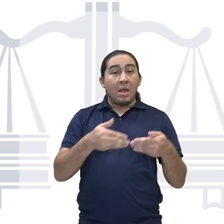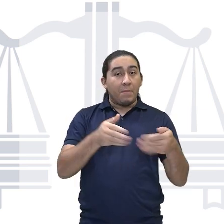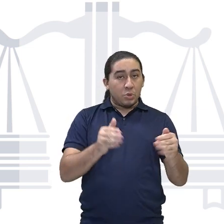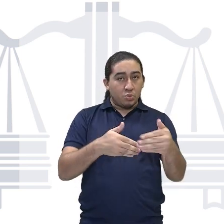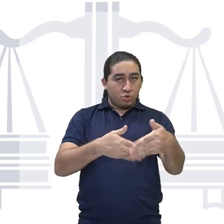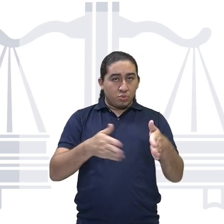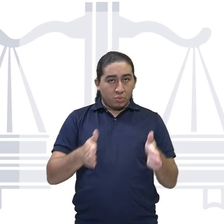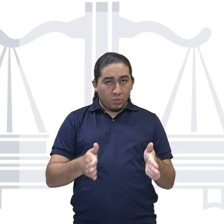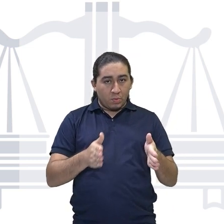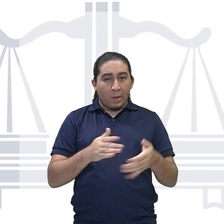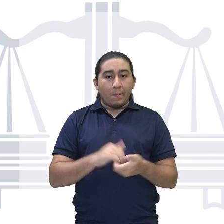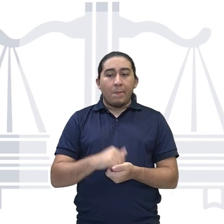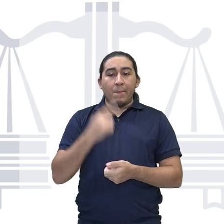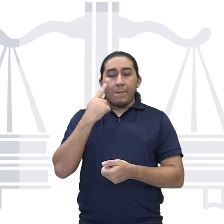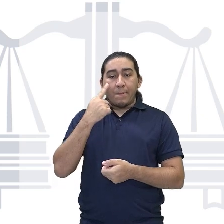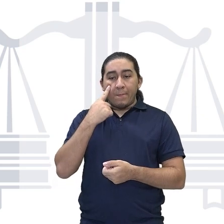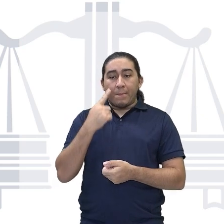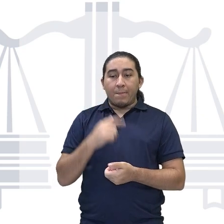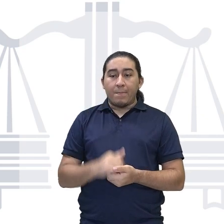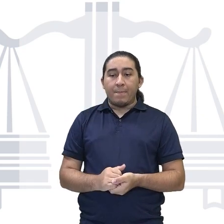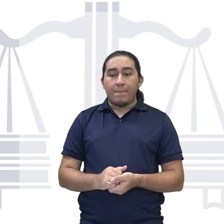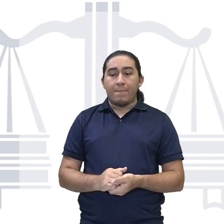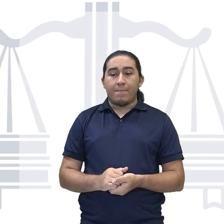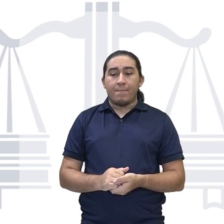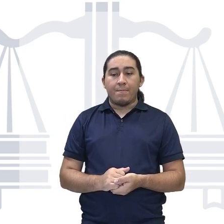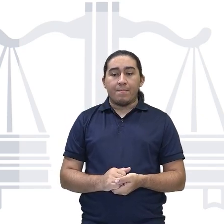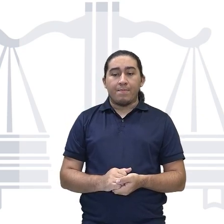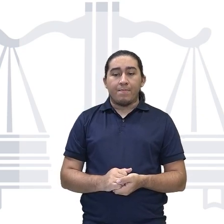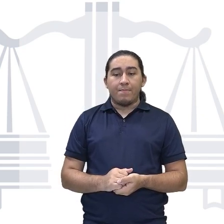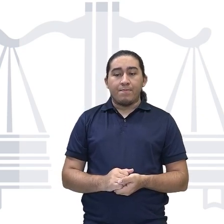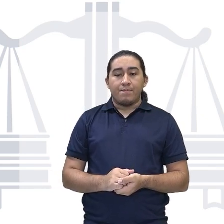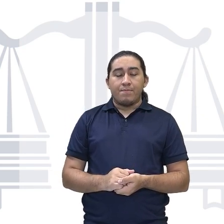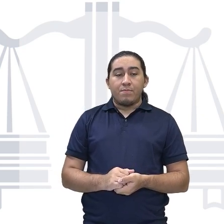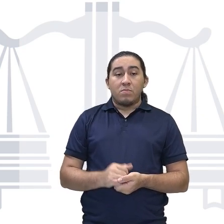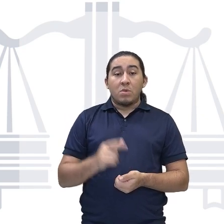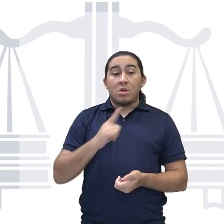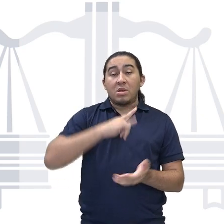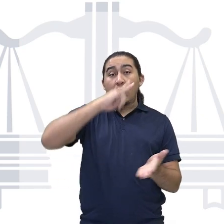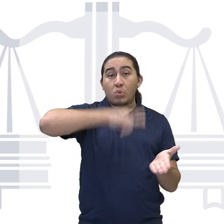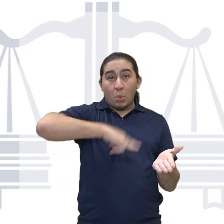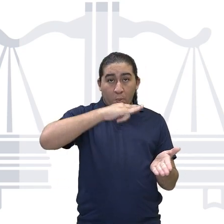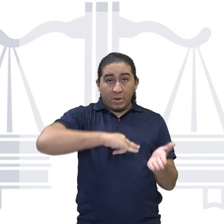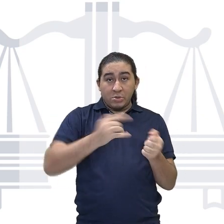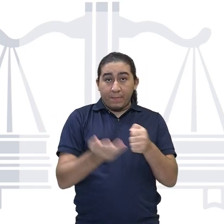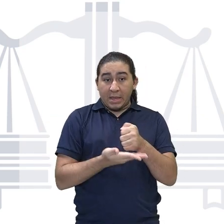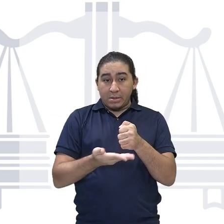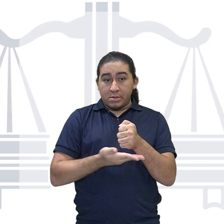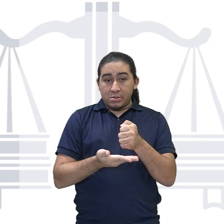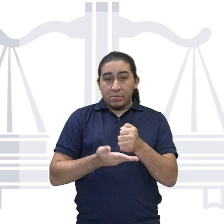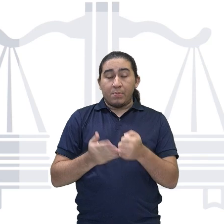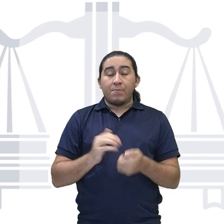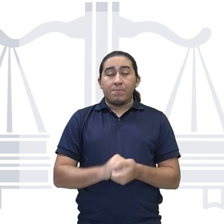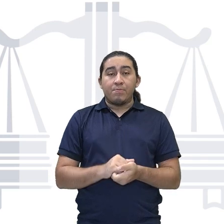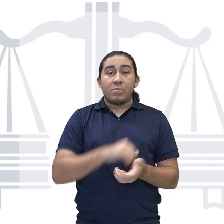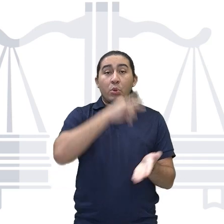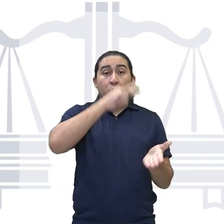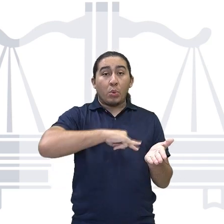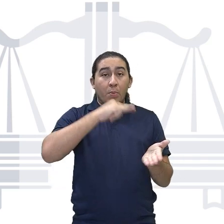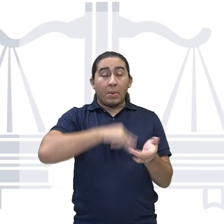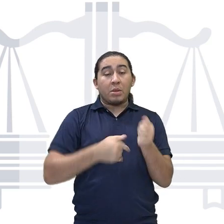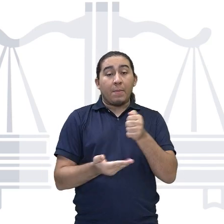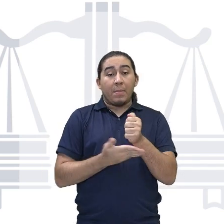próximo slide, eles têm um documento norteador. Esse documento foi emitido